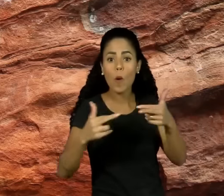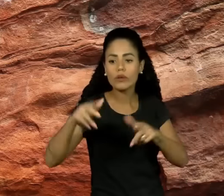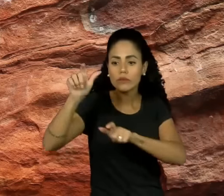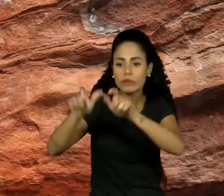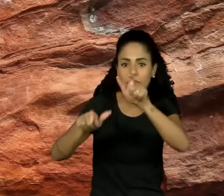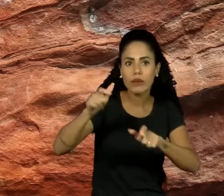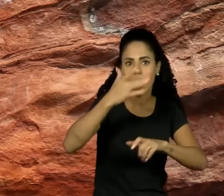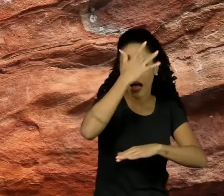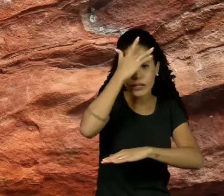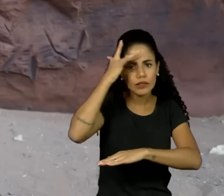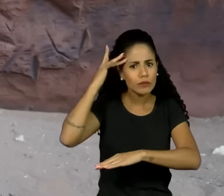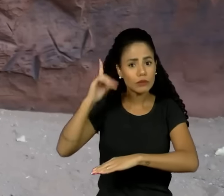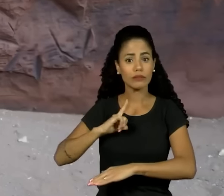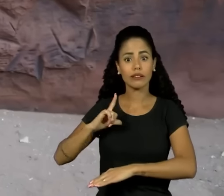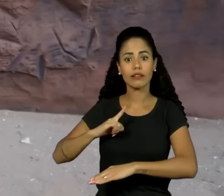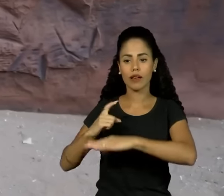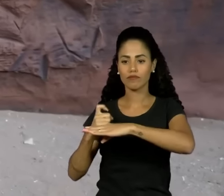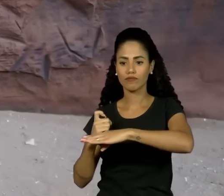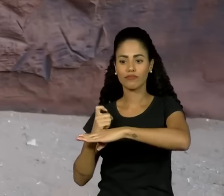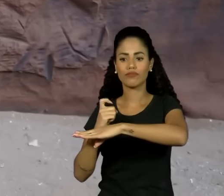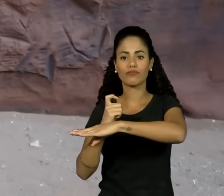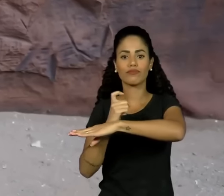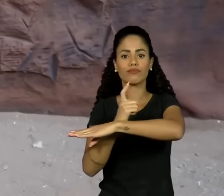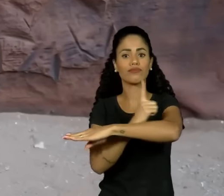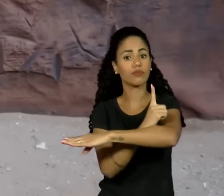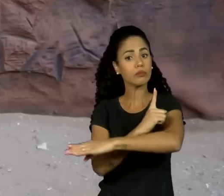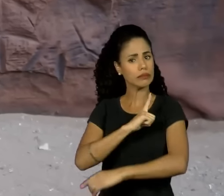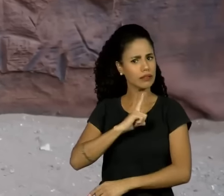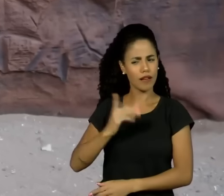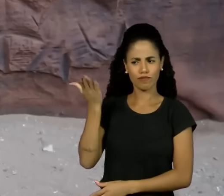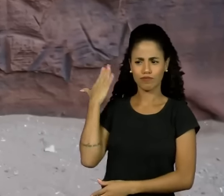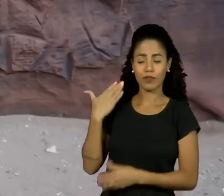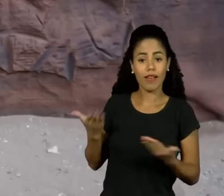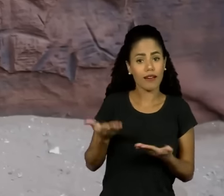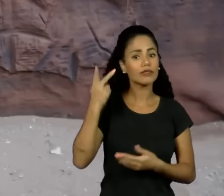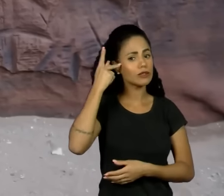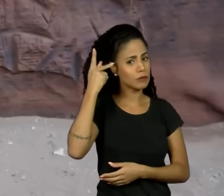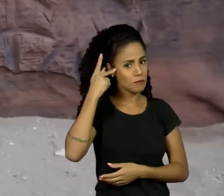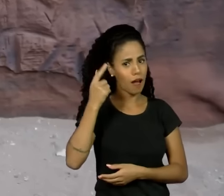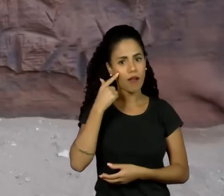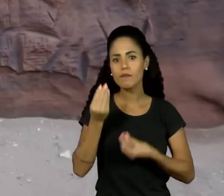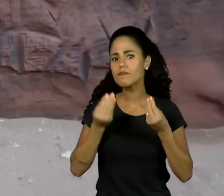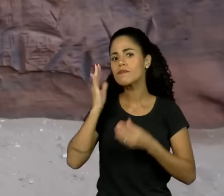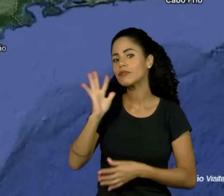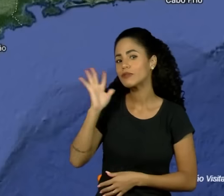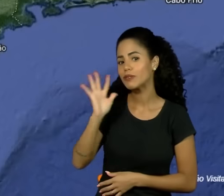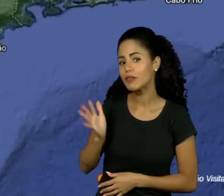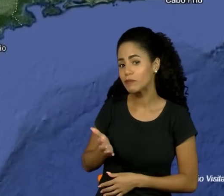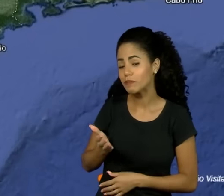que habitaram o que hoje é conhecido como o estado de São Paulo.